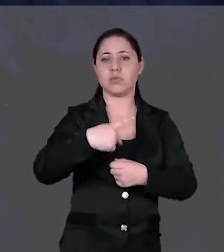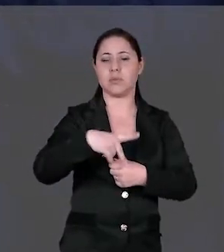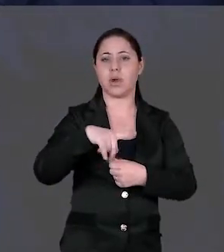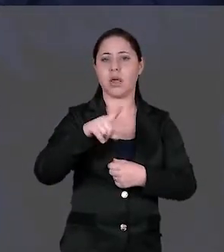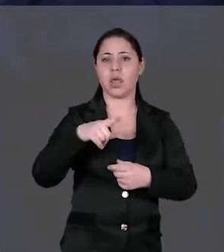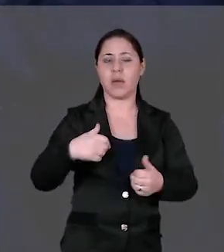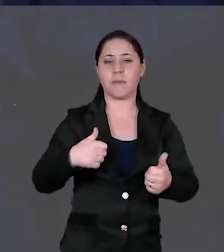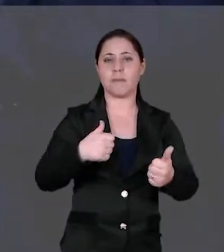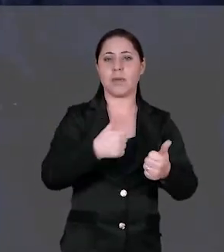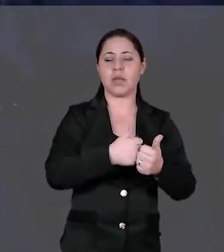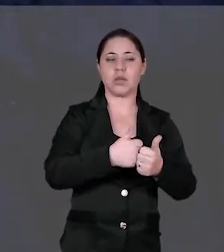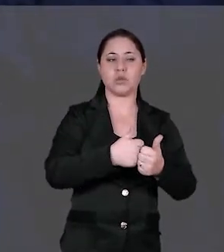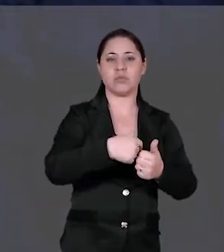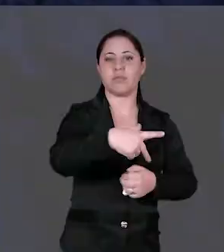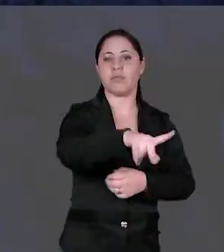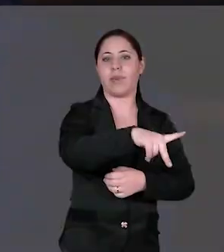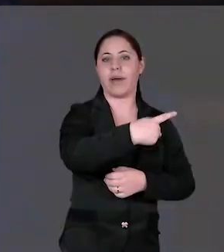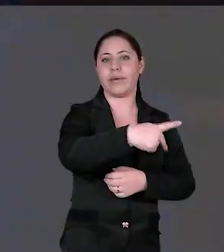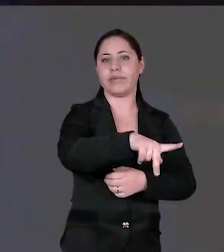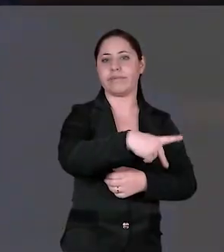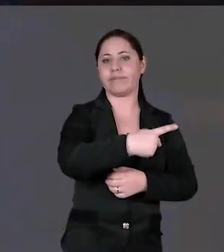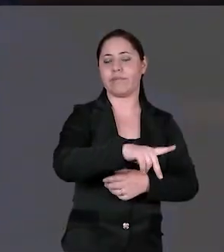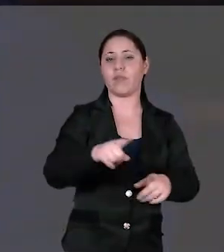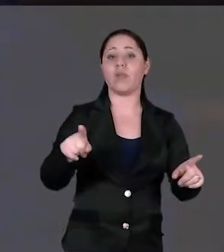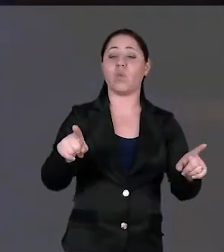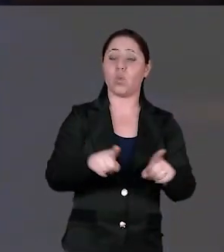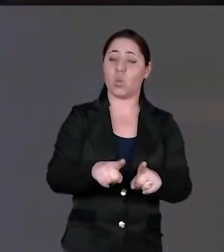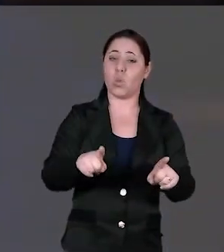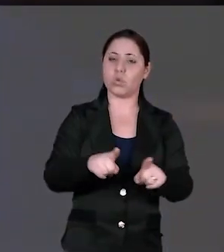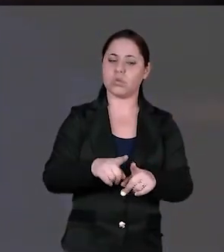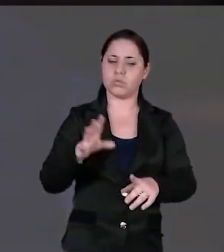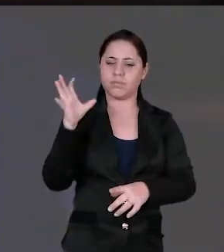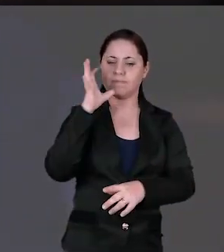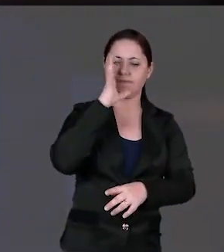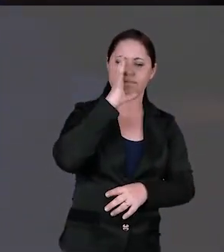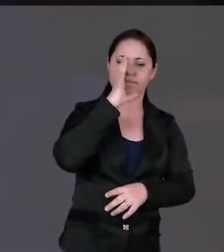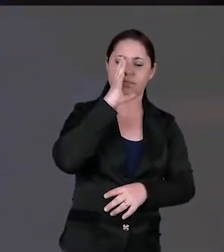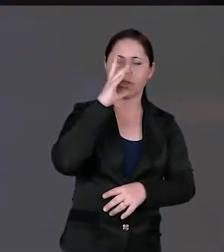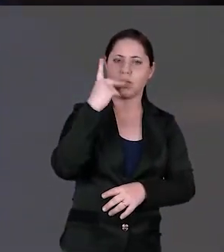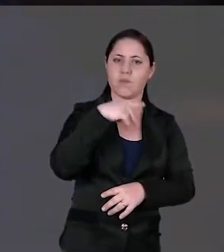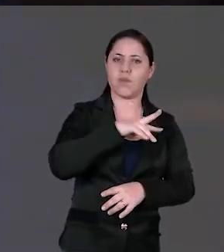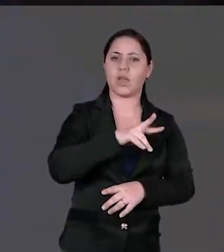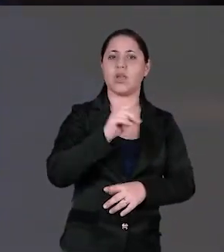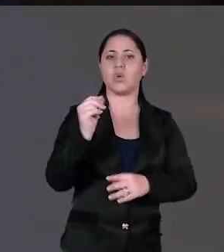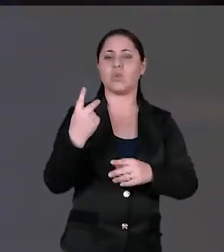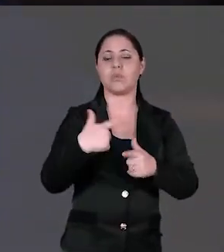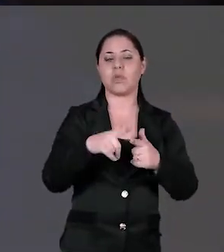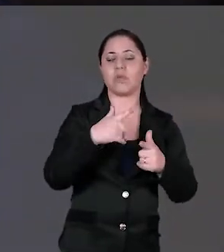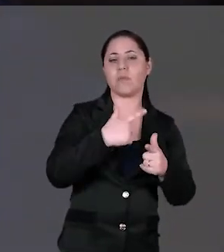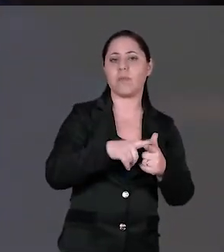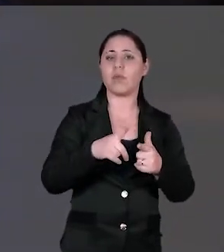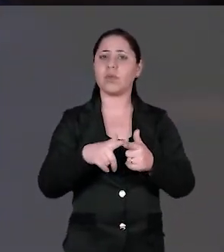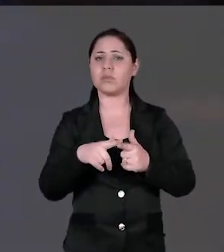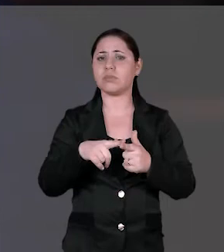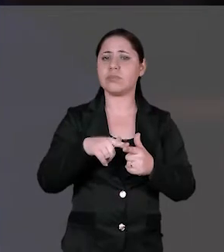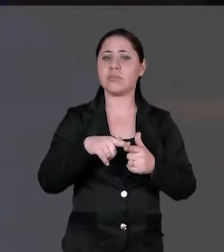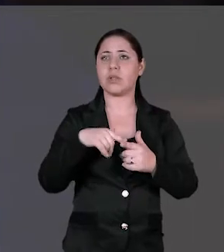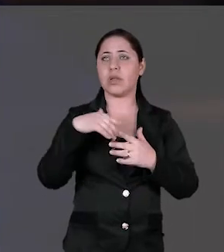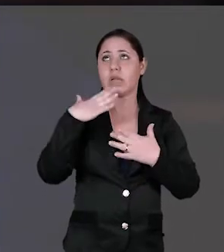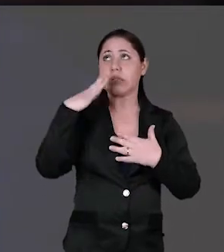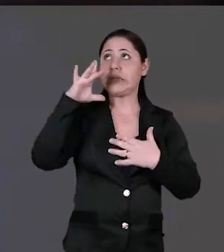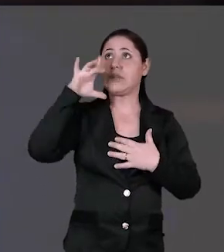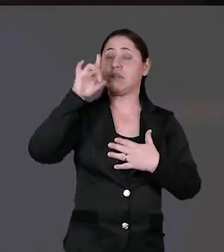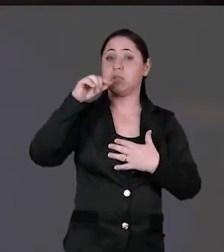o município de Ponta Porã, né, que faz fronteira com Pedro Juan Cabaleiro, que é o Paraguai. Então a gente fez justamente para checar